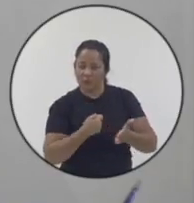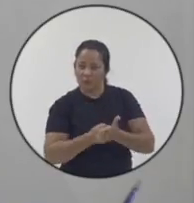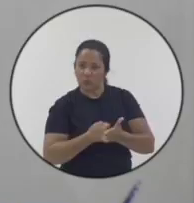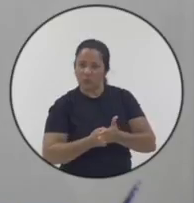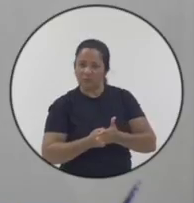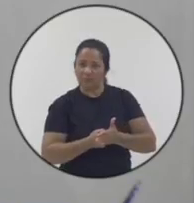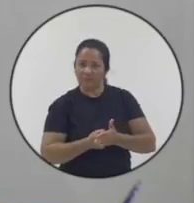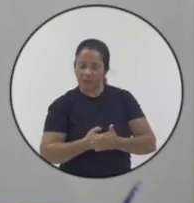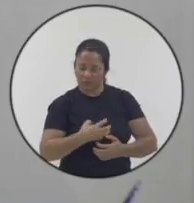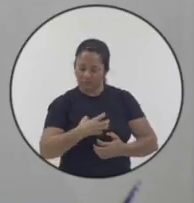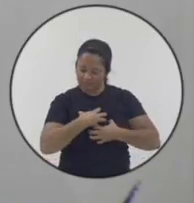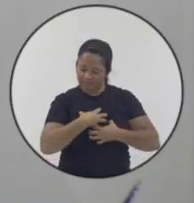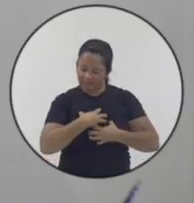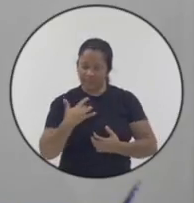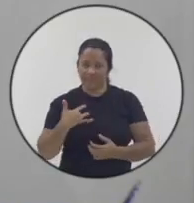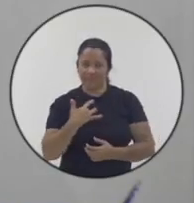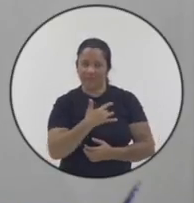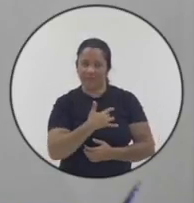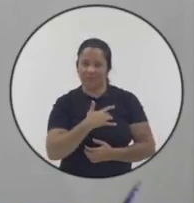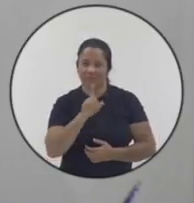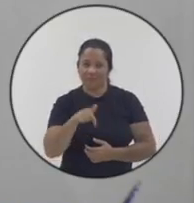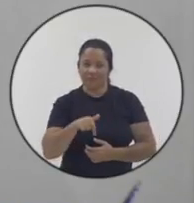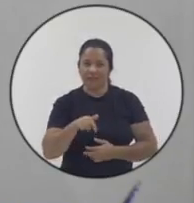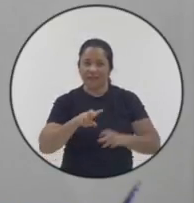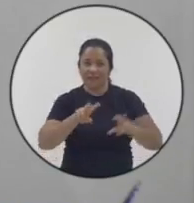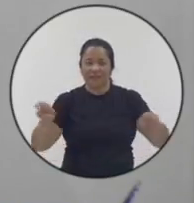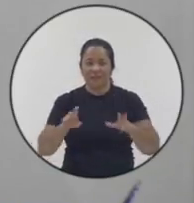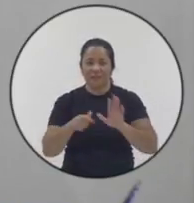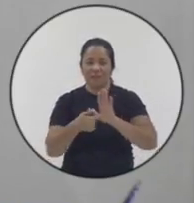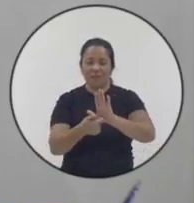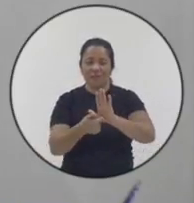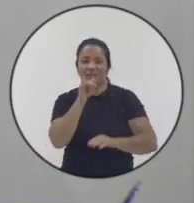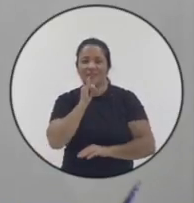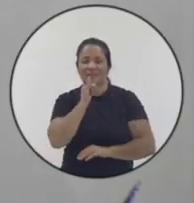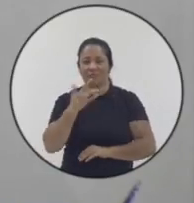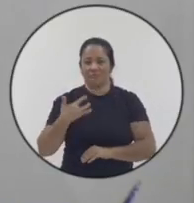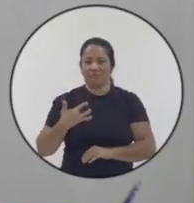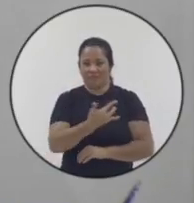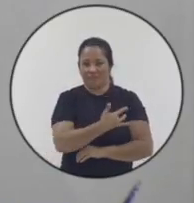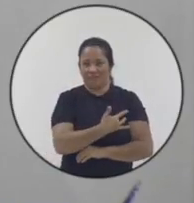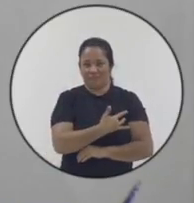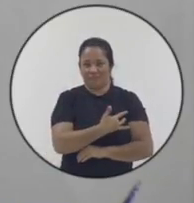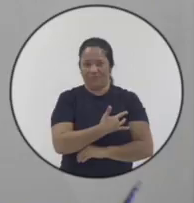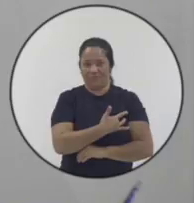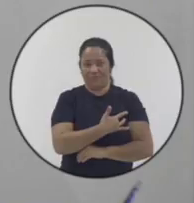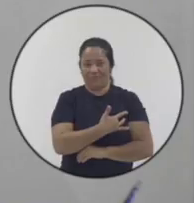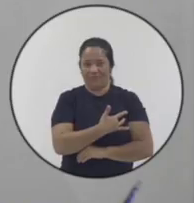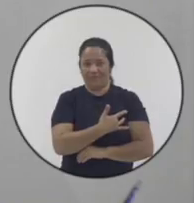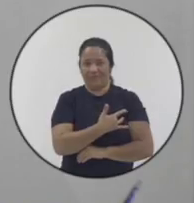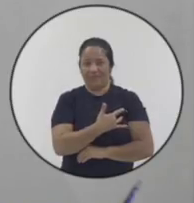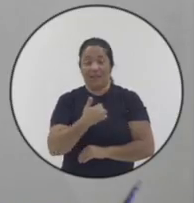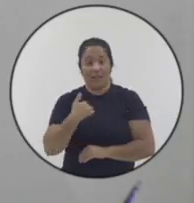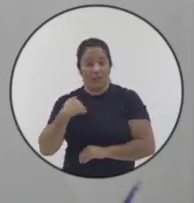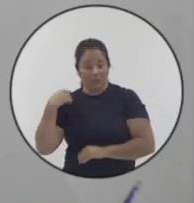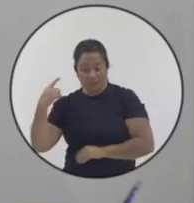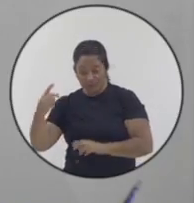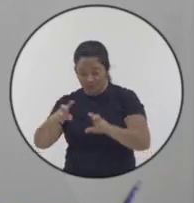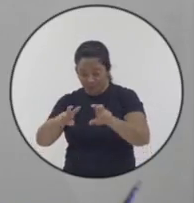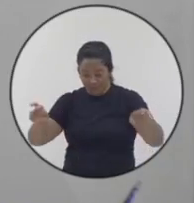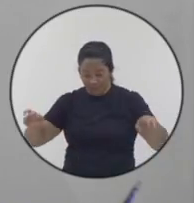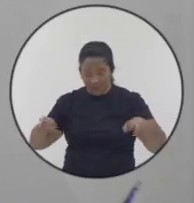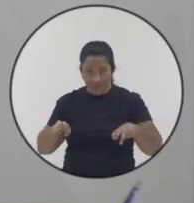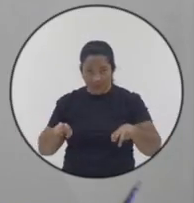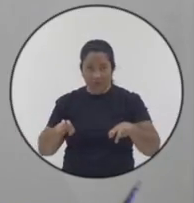afirmam travestis e transexuais, é porque aqui é um exemplo de saúde para nós. Nós, pessoas cis, temos muito o